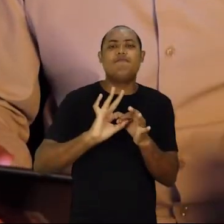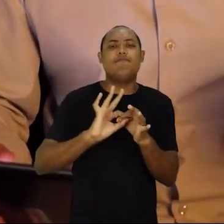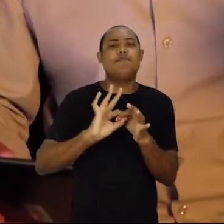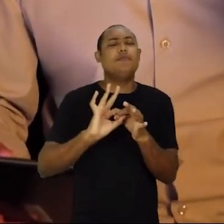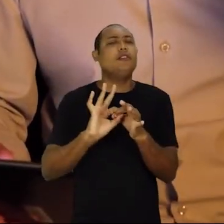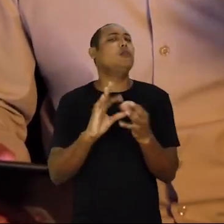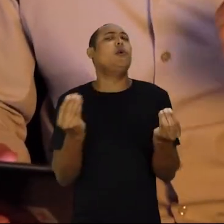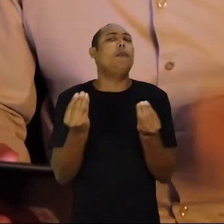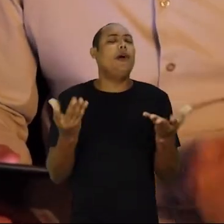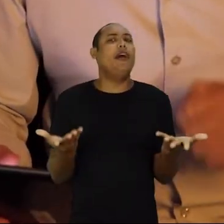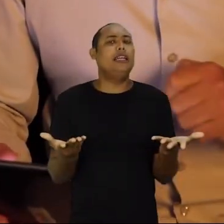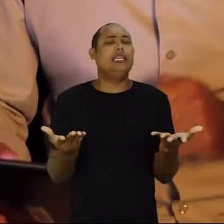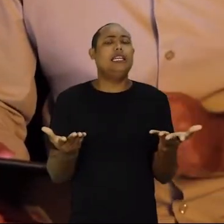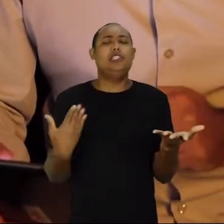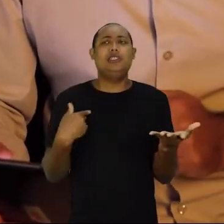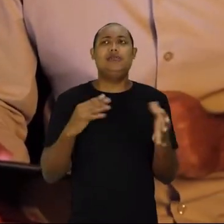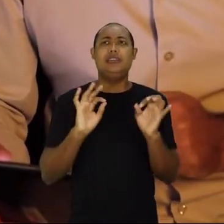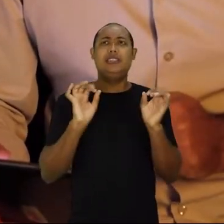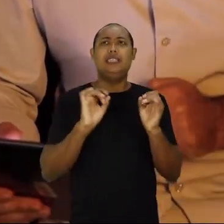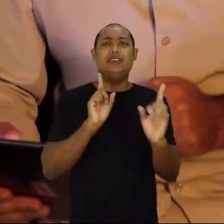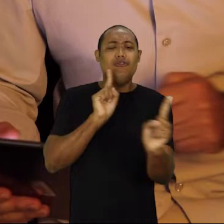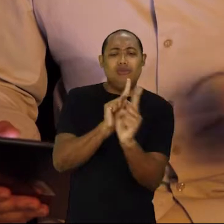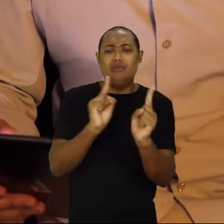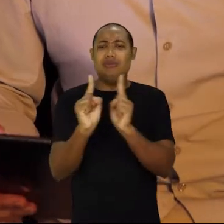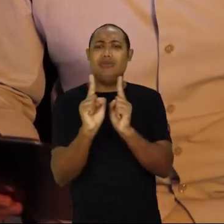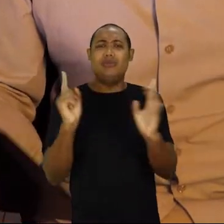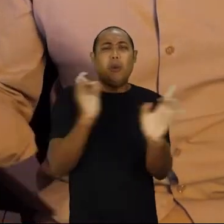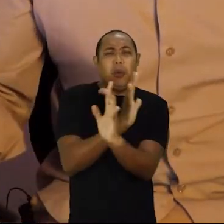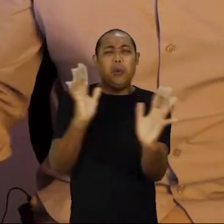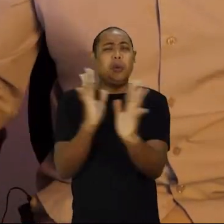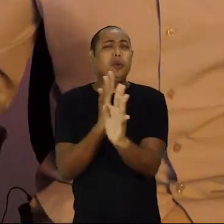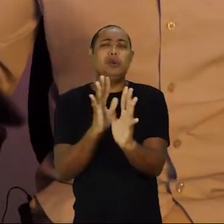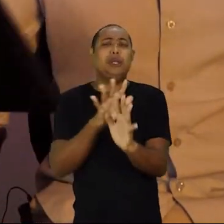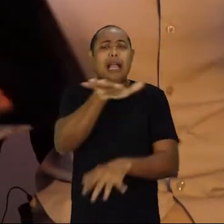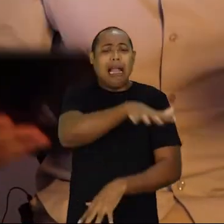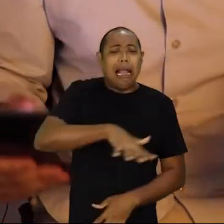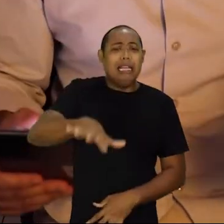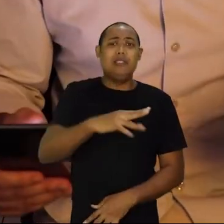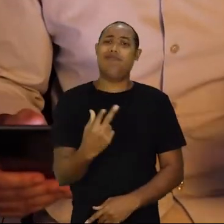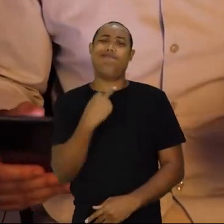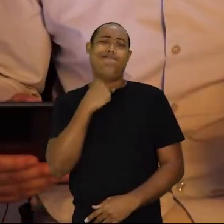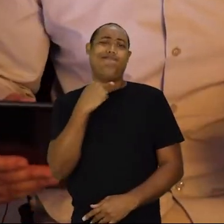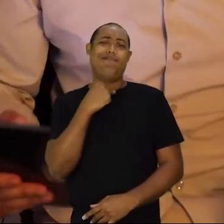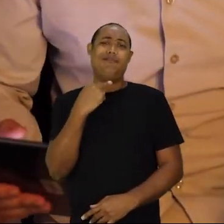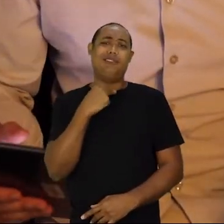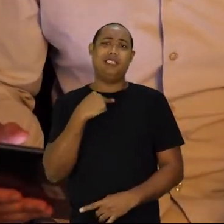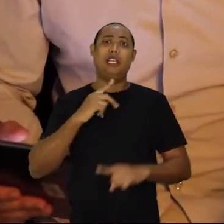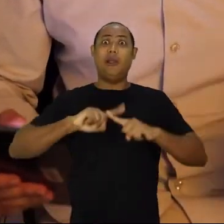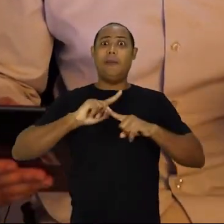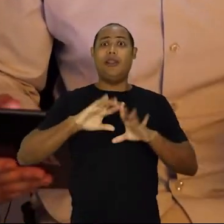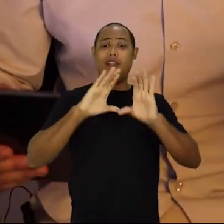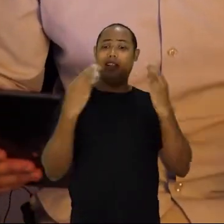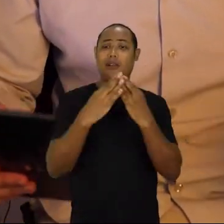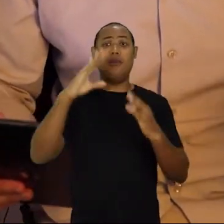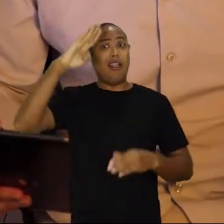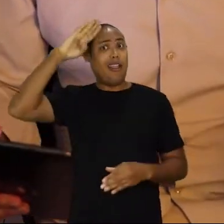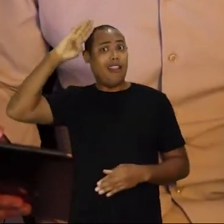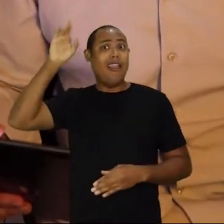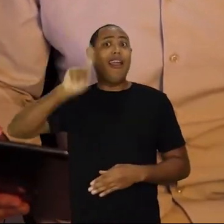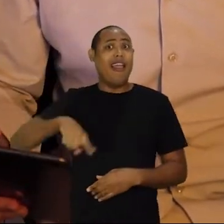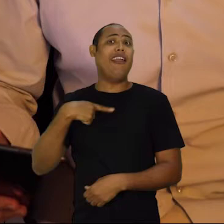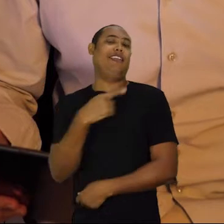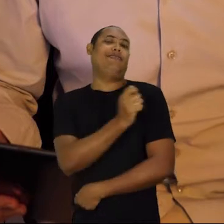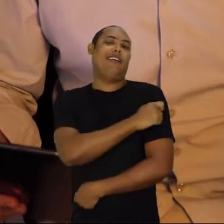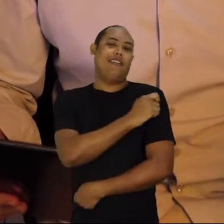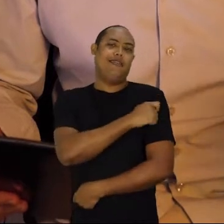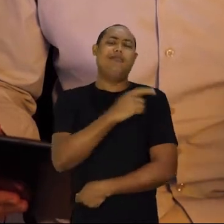nossos estudantes com a nossa universidade. Nós não poderíamos aglomerar pessoas aqui nesse espaço, e grande parte da nossa